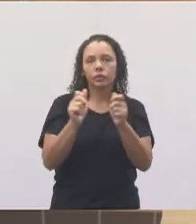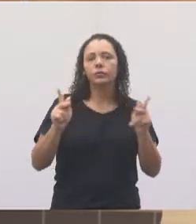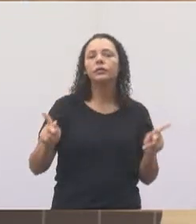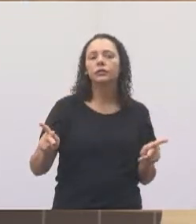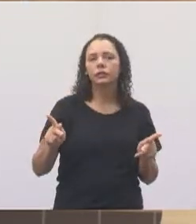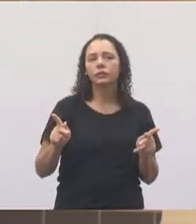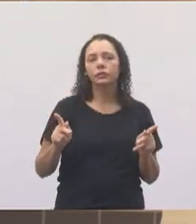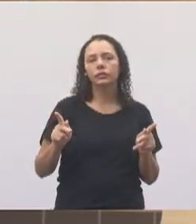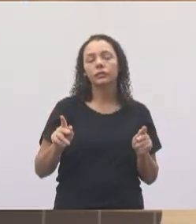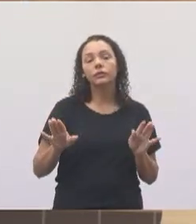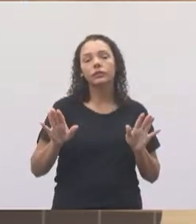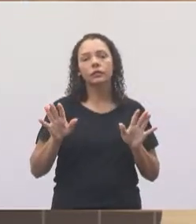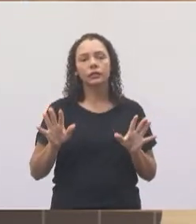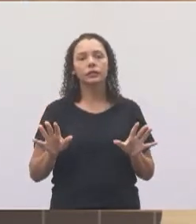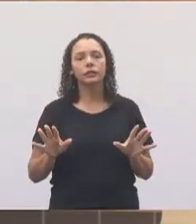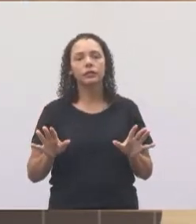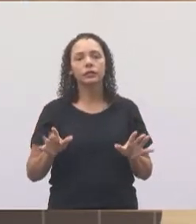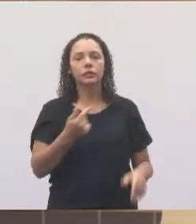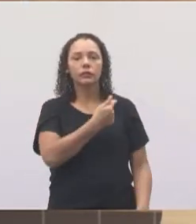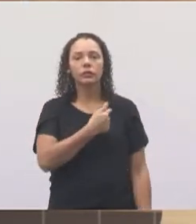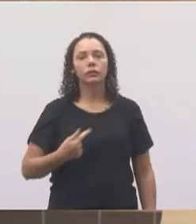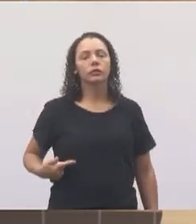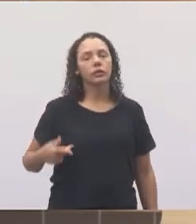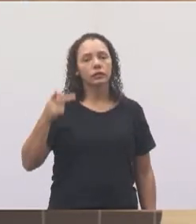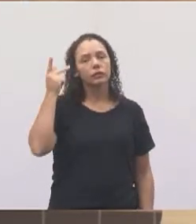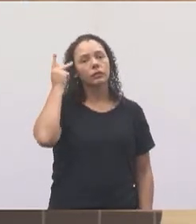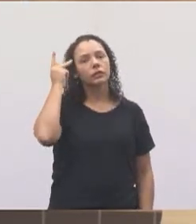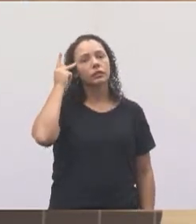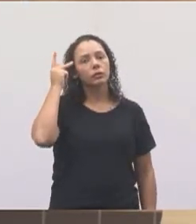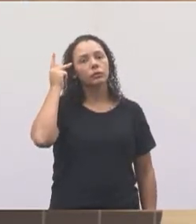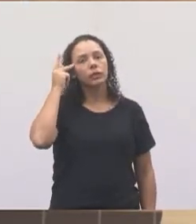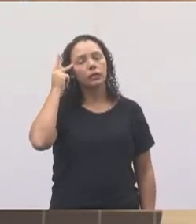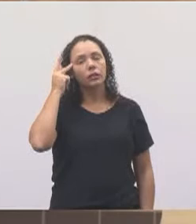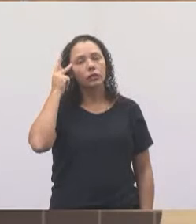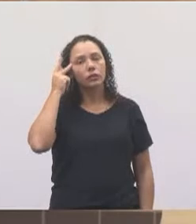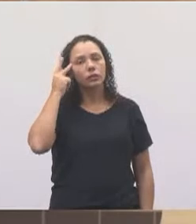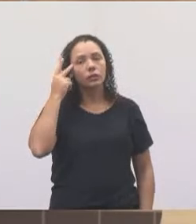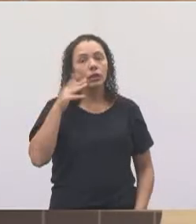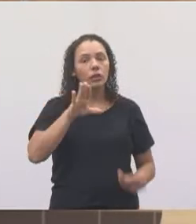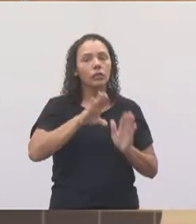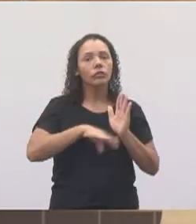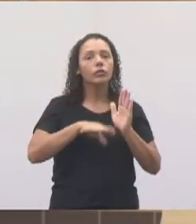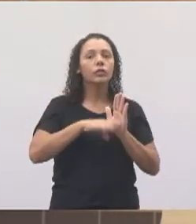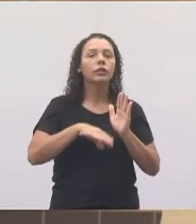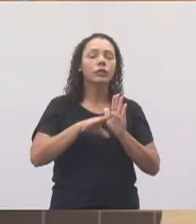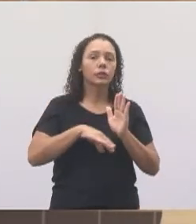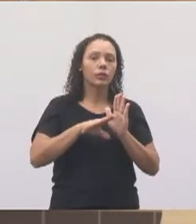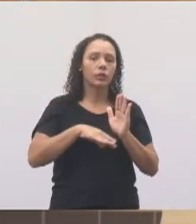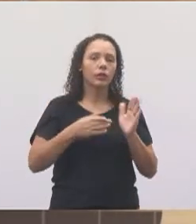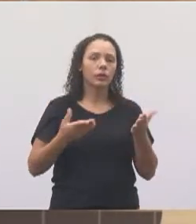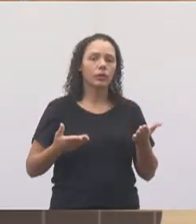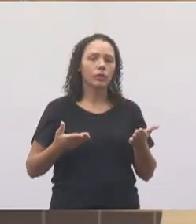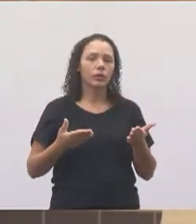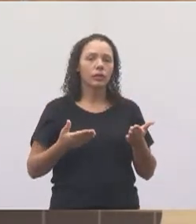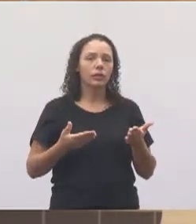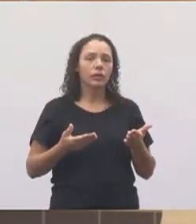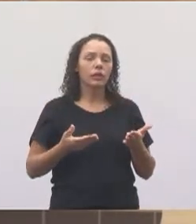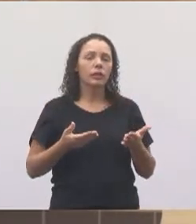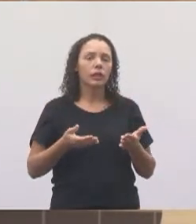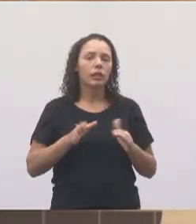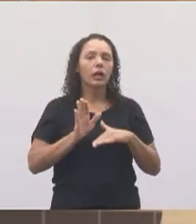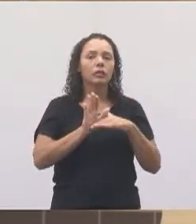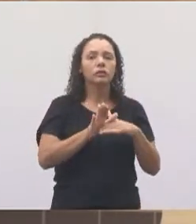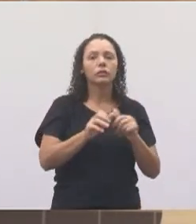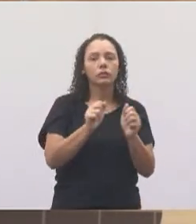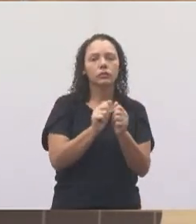aposentaram. Tanto é assim que o governo do estado de São Paulo revogou a contribuição sobre os proventos de aposentadoria dos